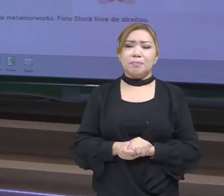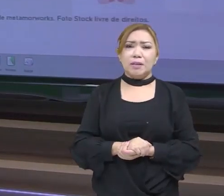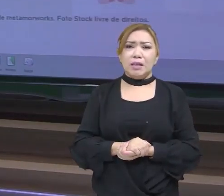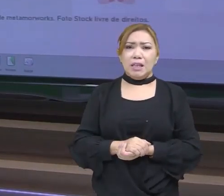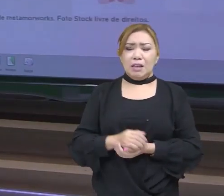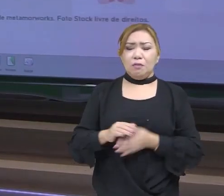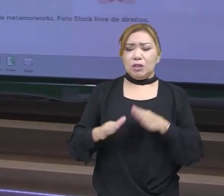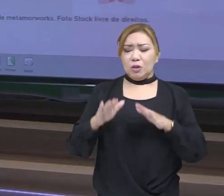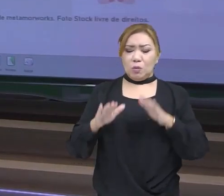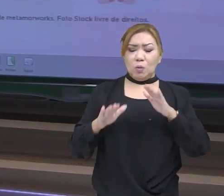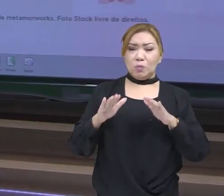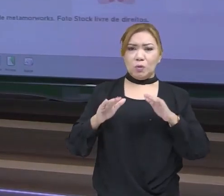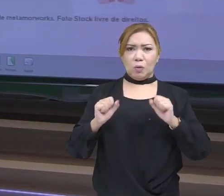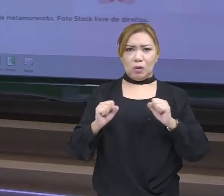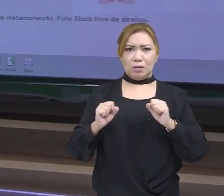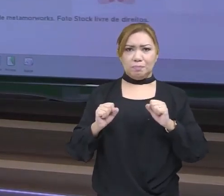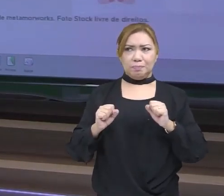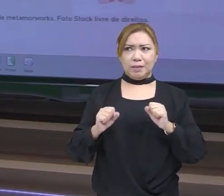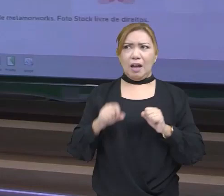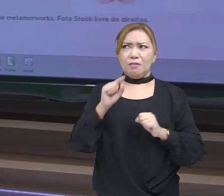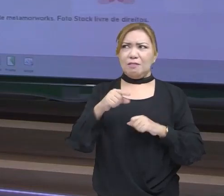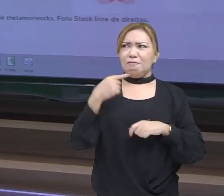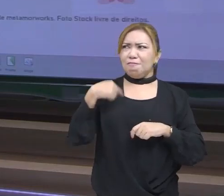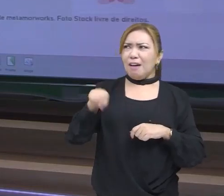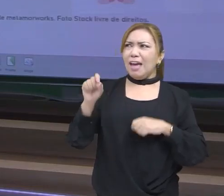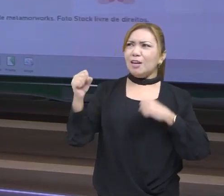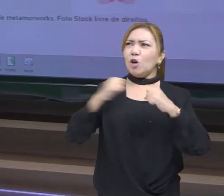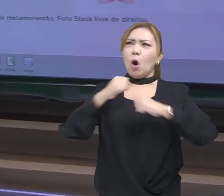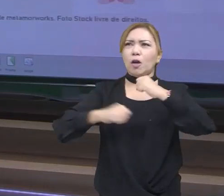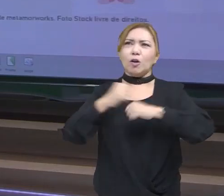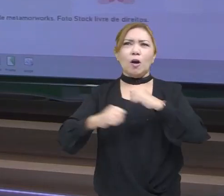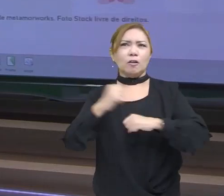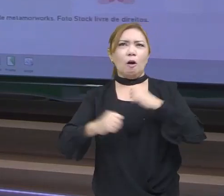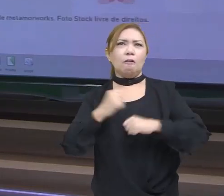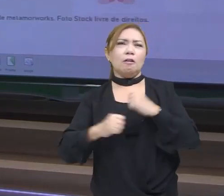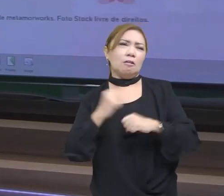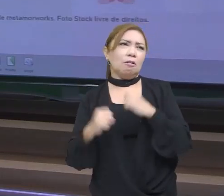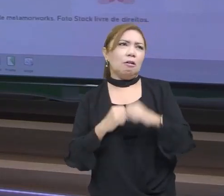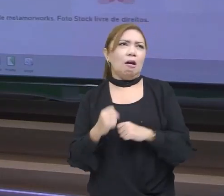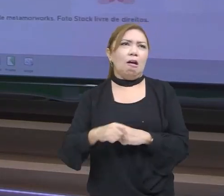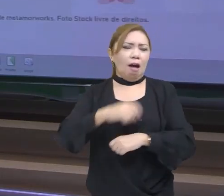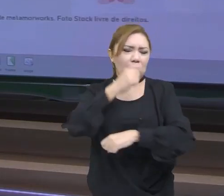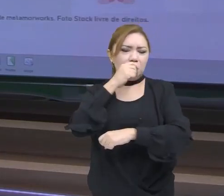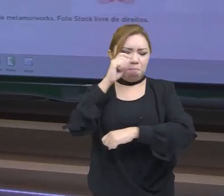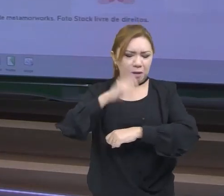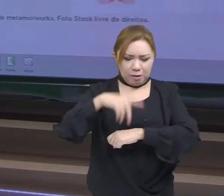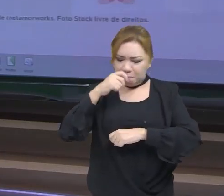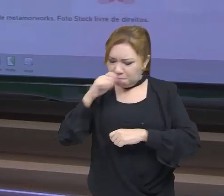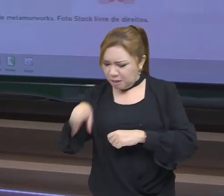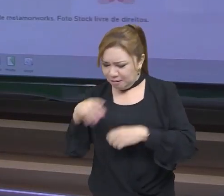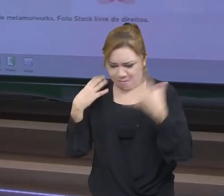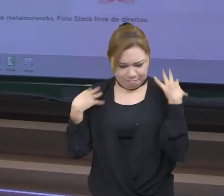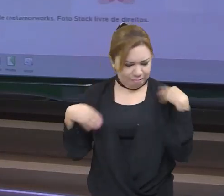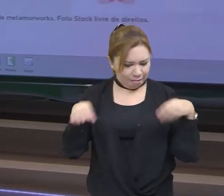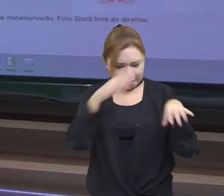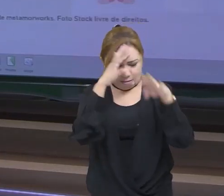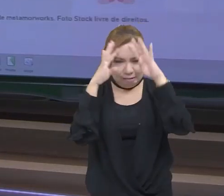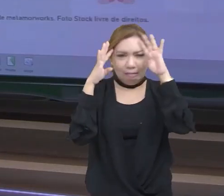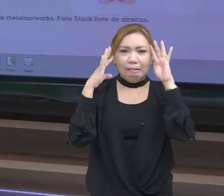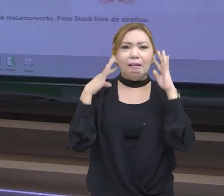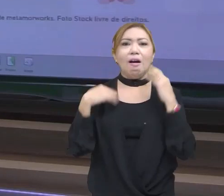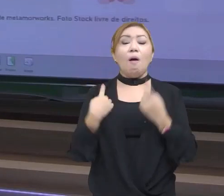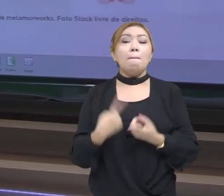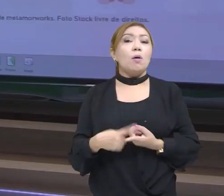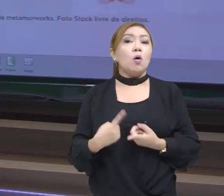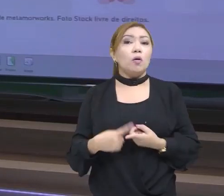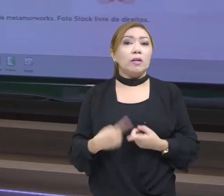controle, né, a temperatura do corpo. Por isso, quando faz muita atividade física e corre, corre, corre, começa a pingar de suor. Por conta disso, por conta do